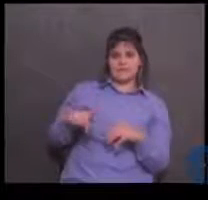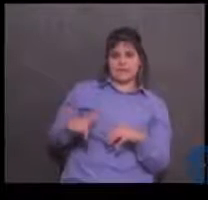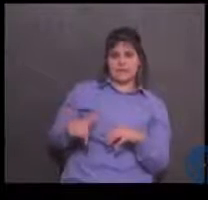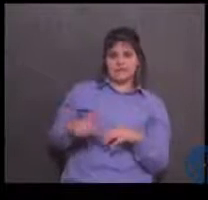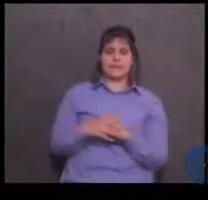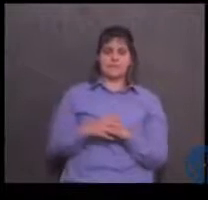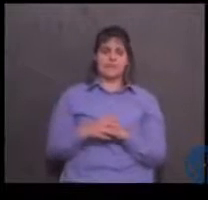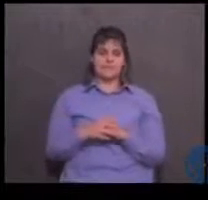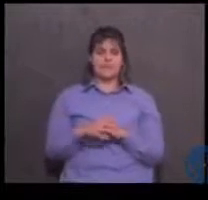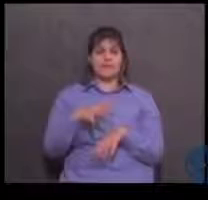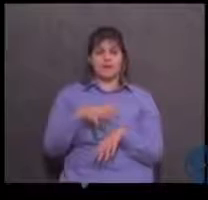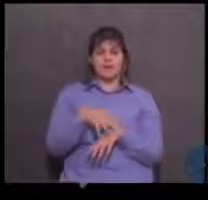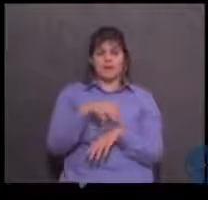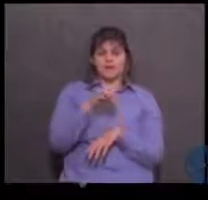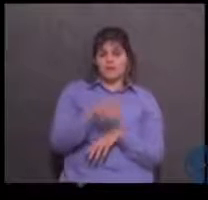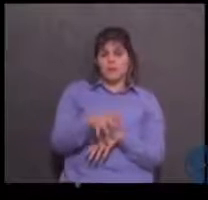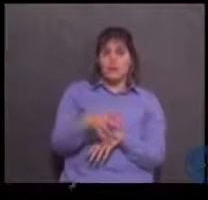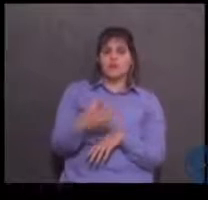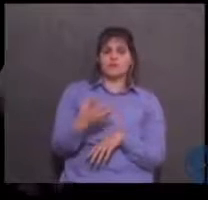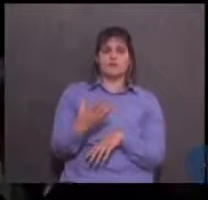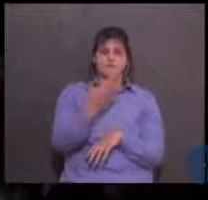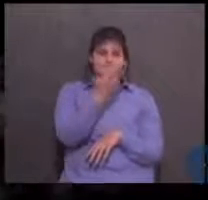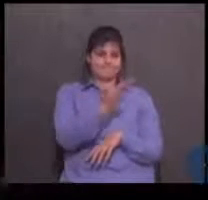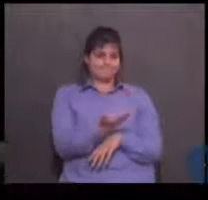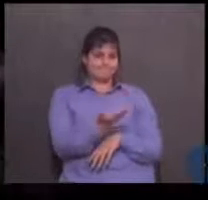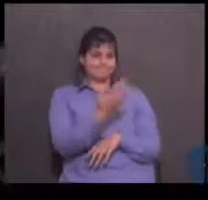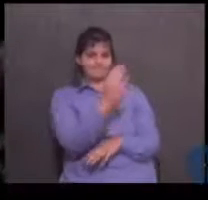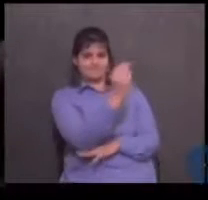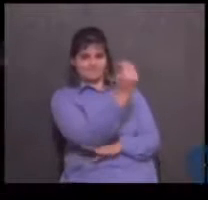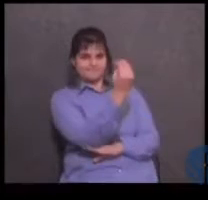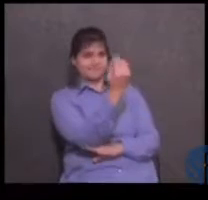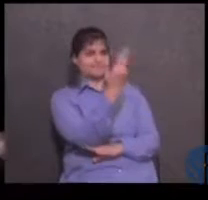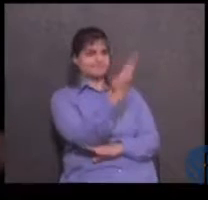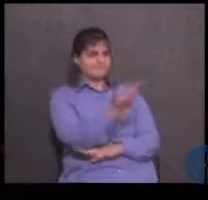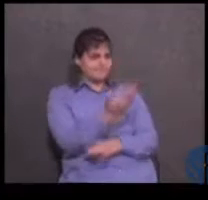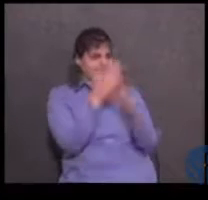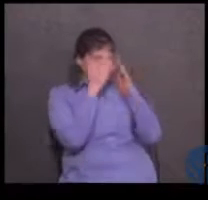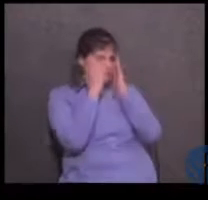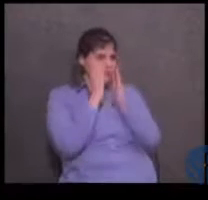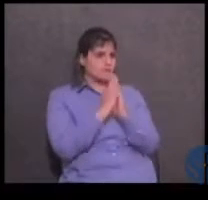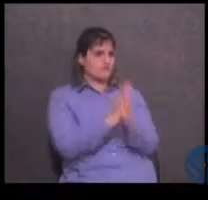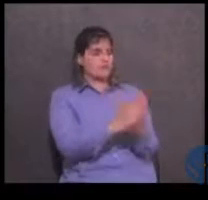E por intercessão daquela que invocamos como amparo na fé,